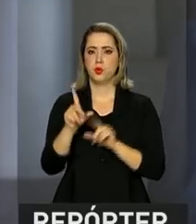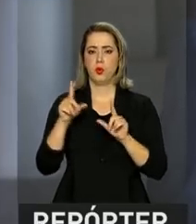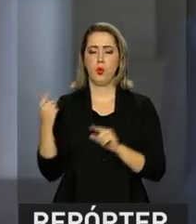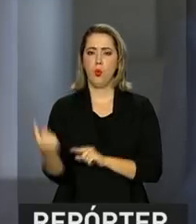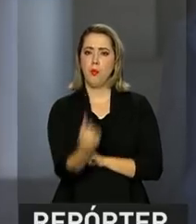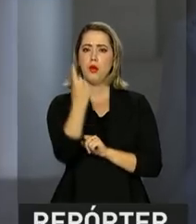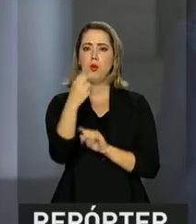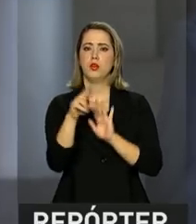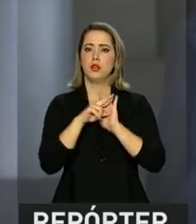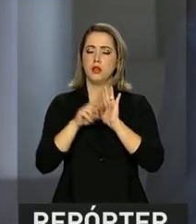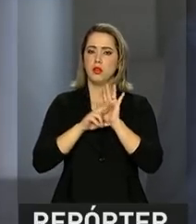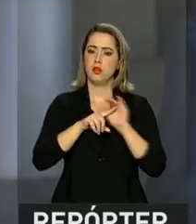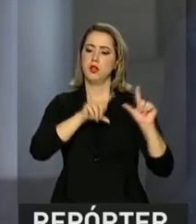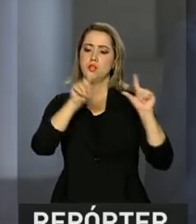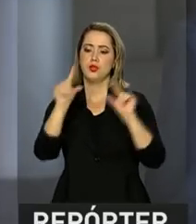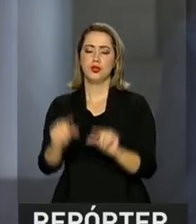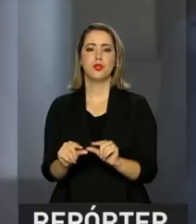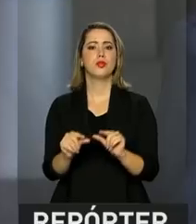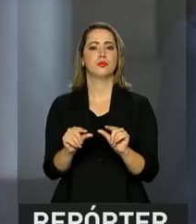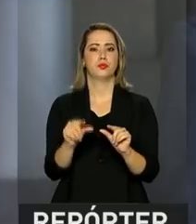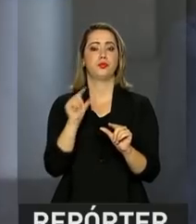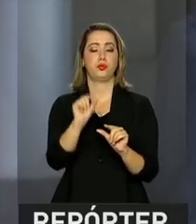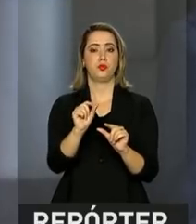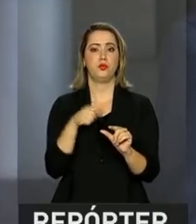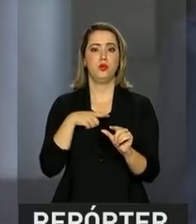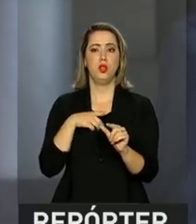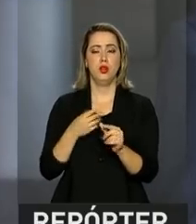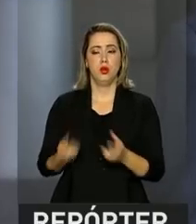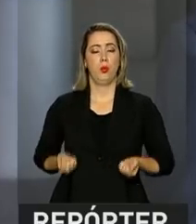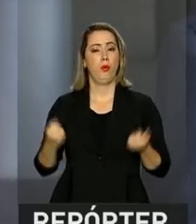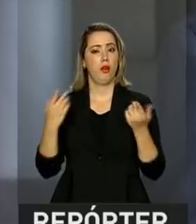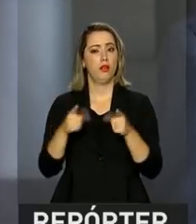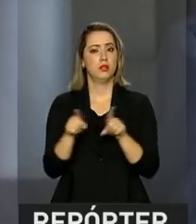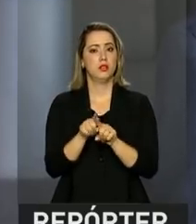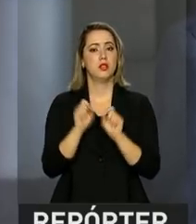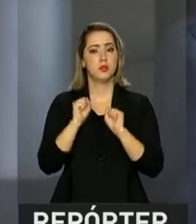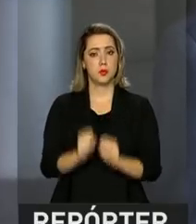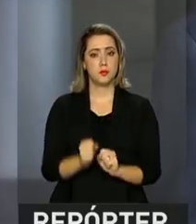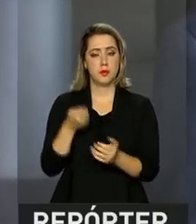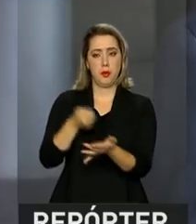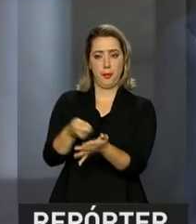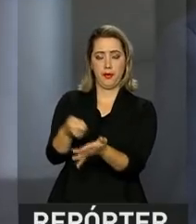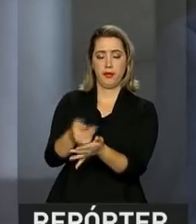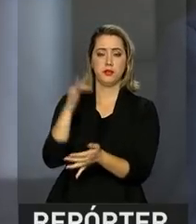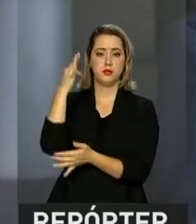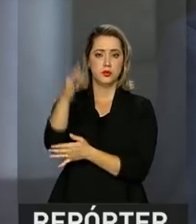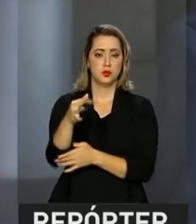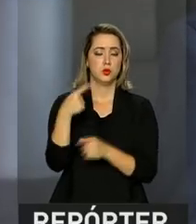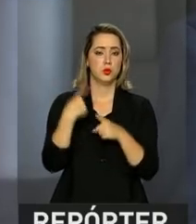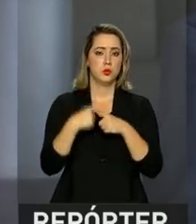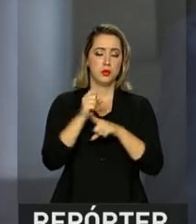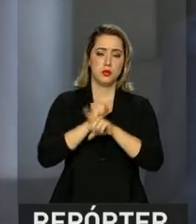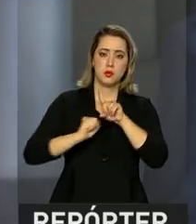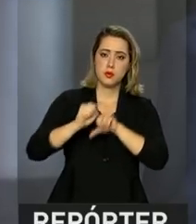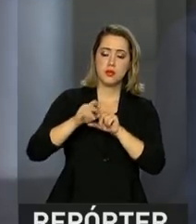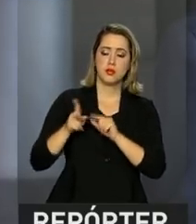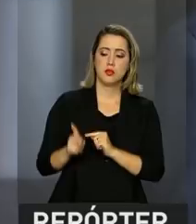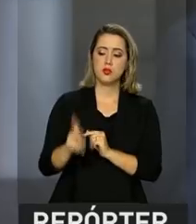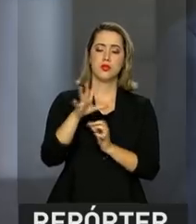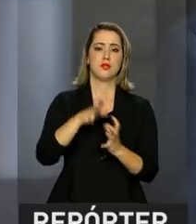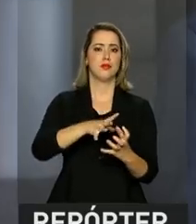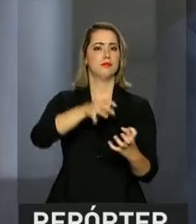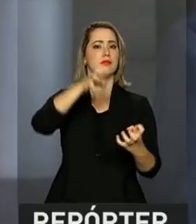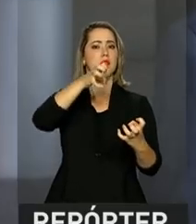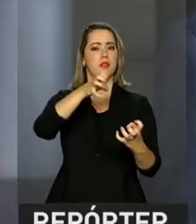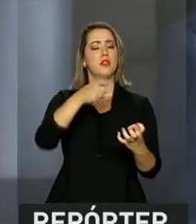privilégios e permitir que o sistema fique mais sustentável. Isso porque, ao mesmo tempo, a sociedade envelhece cada vez mais rápido